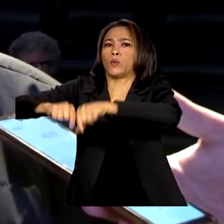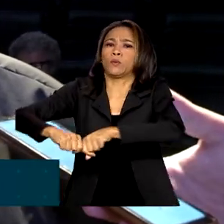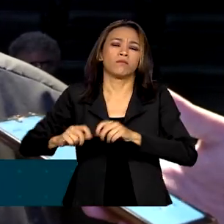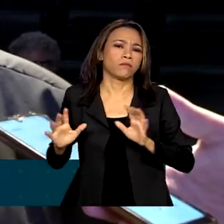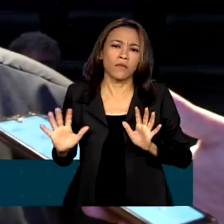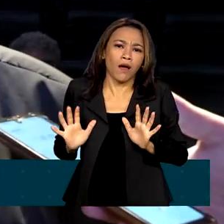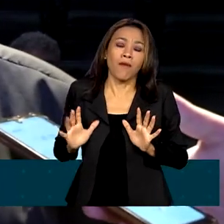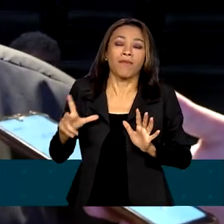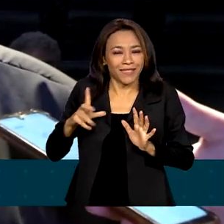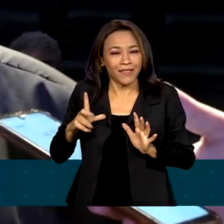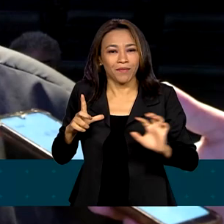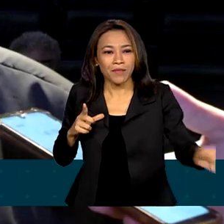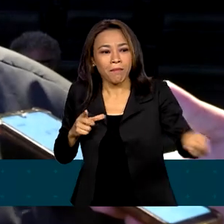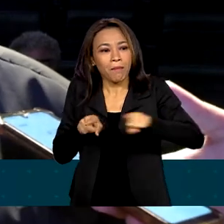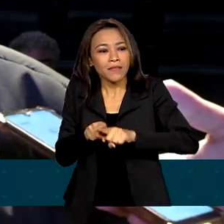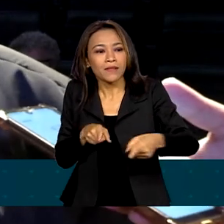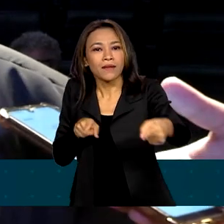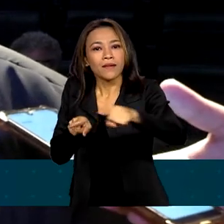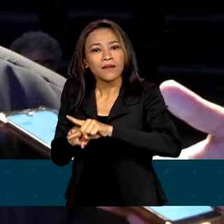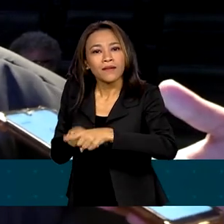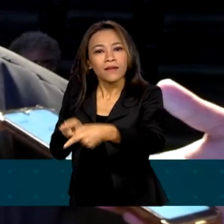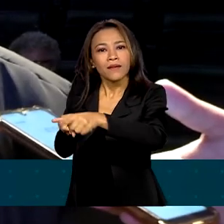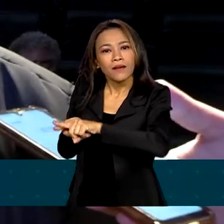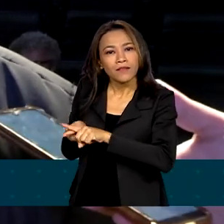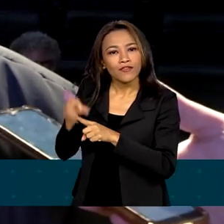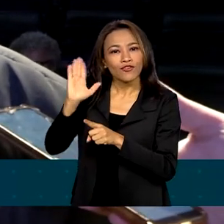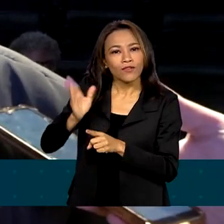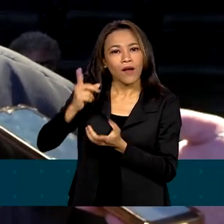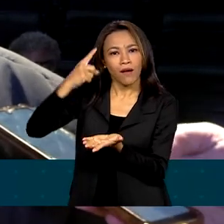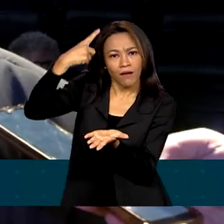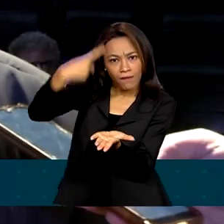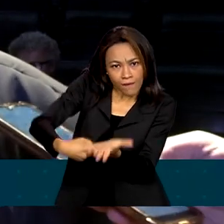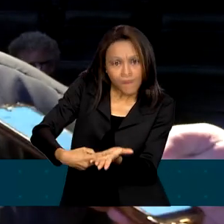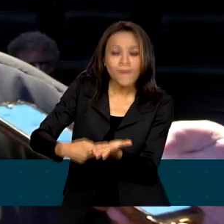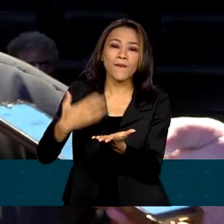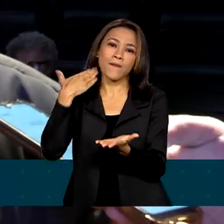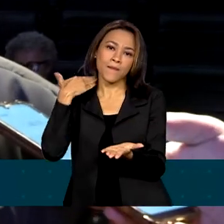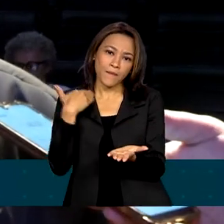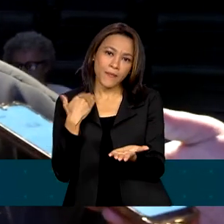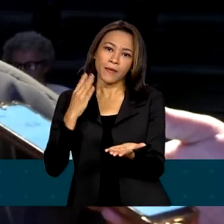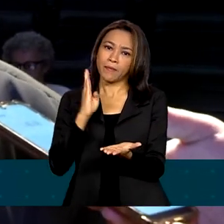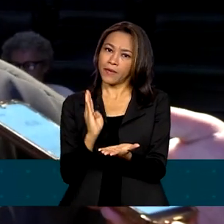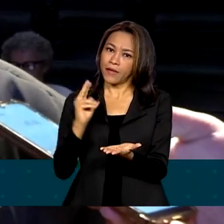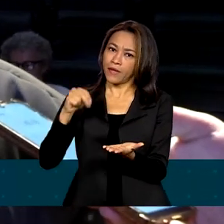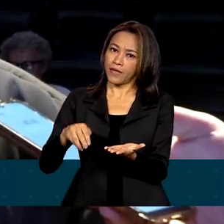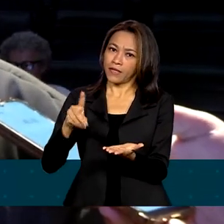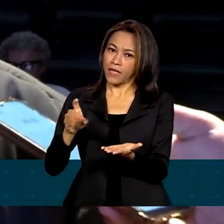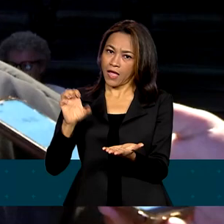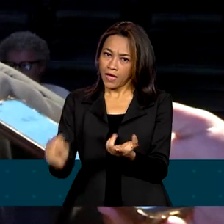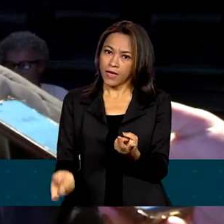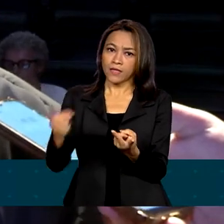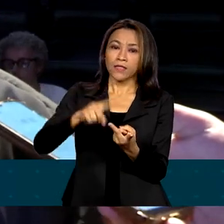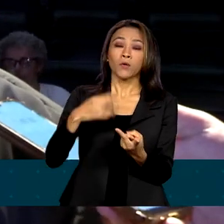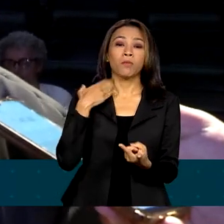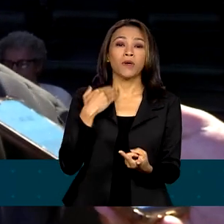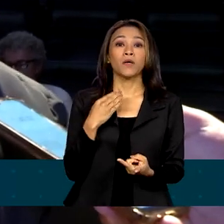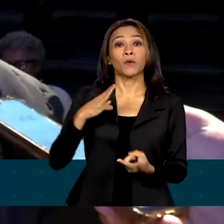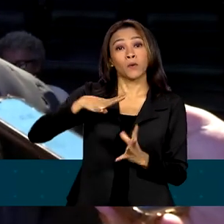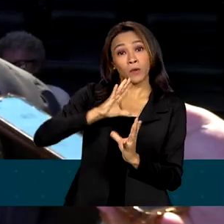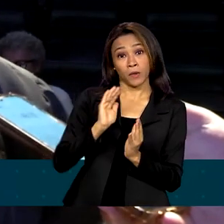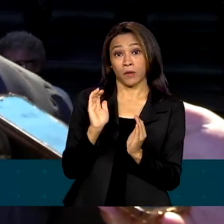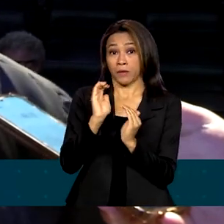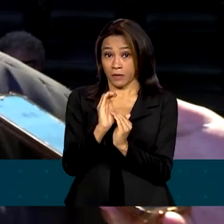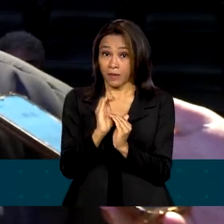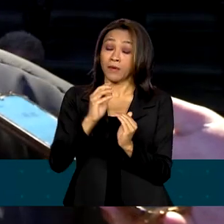Mas nós temos parcerias fundamentais já acertadas com o BNDES, com o Banco do Brasil, e Banco do Brasil,